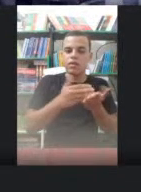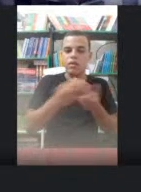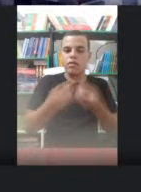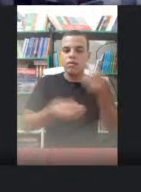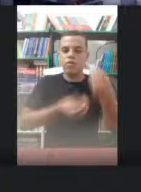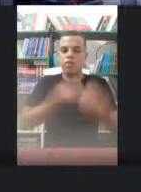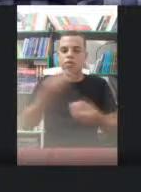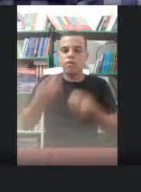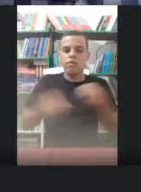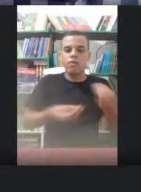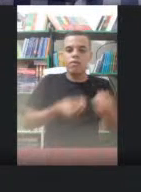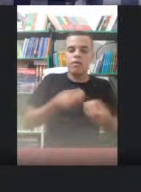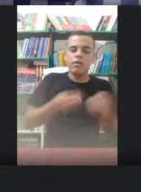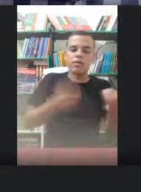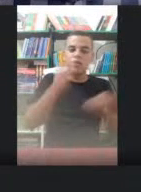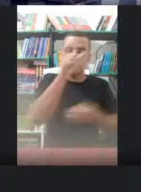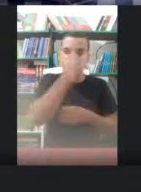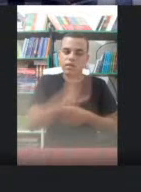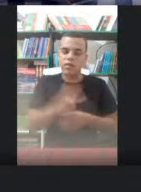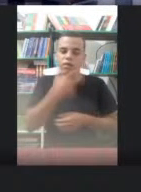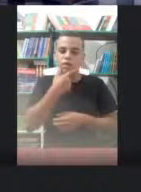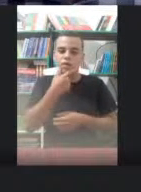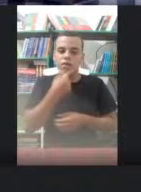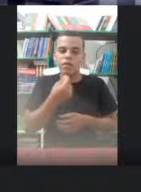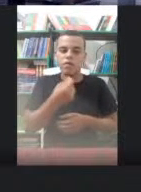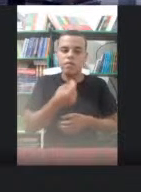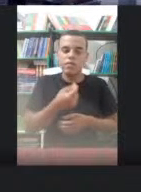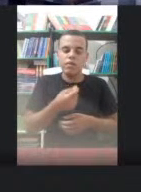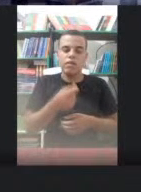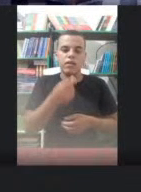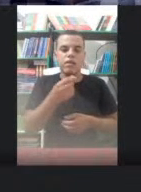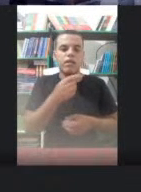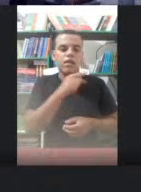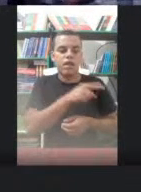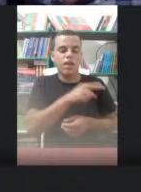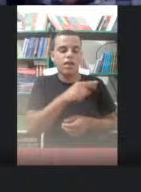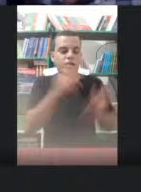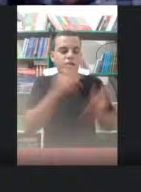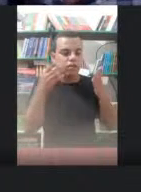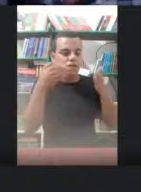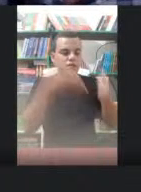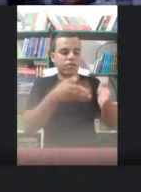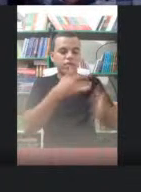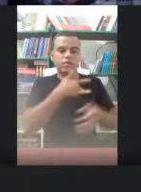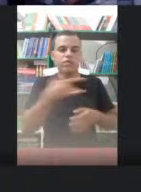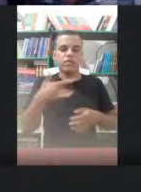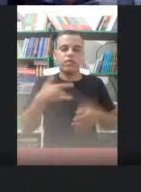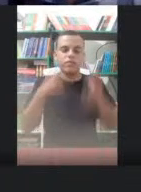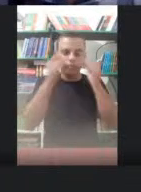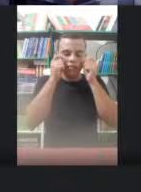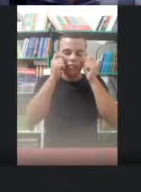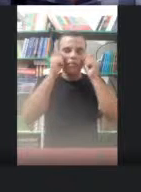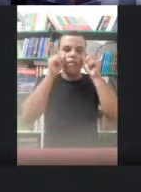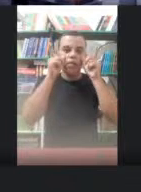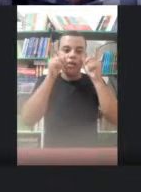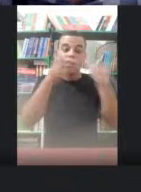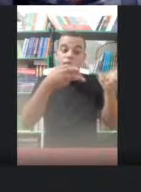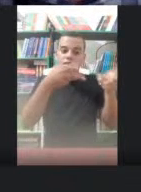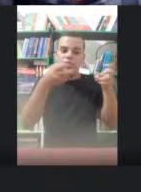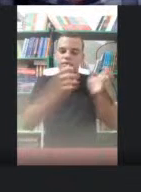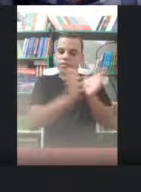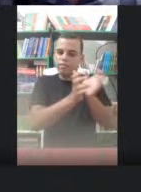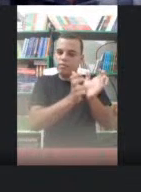demanda desses homens e do pré-natal do parceiro na atenção básica, né, despertou a atenção da equipe a fazer a